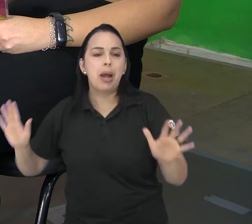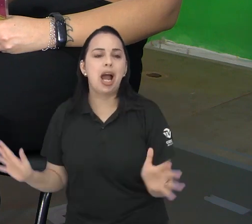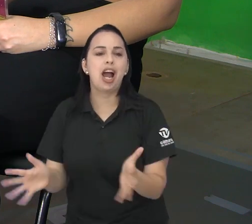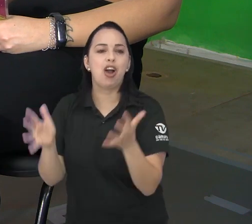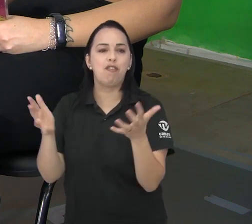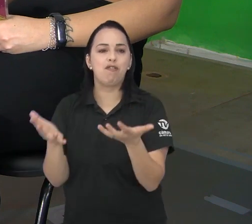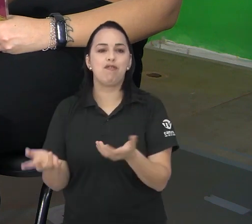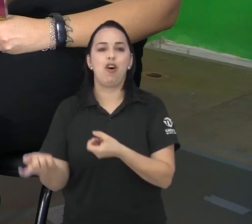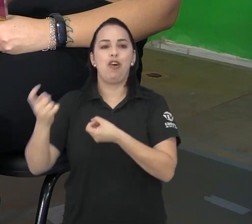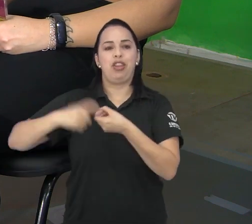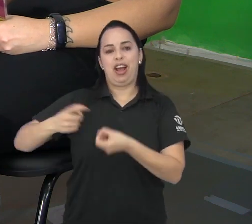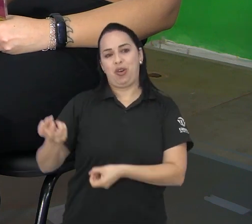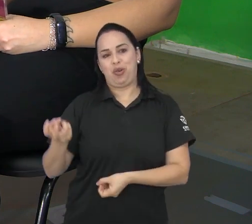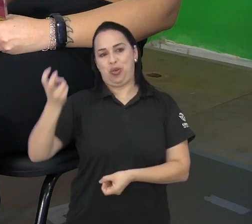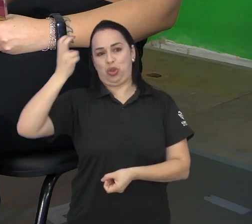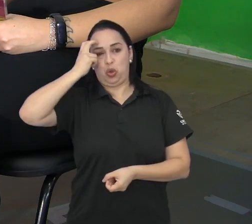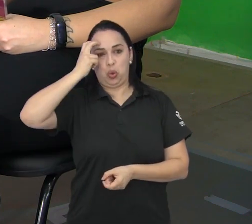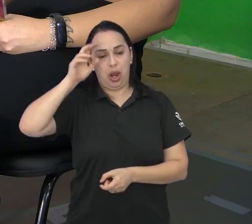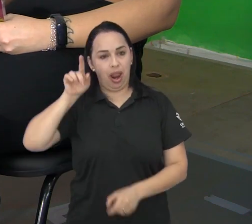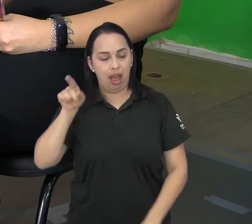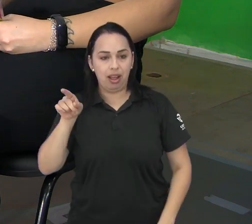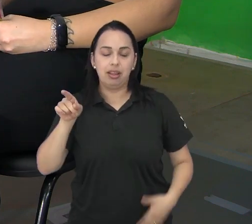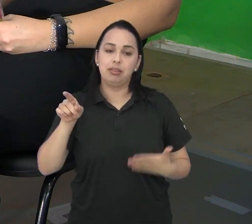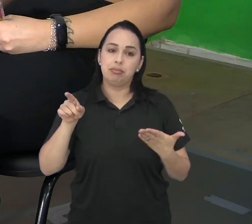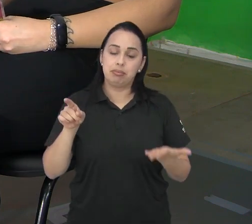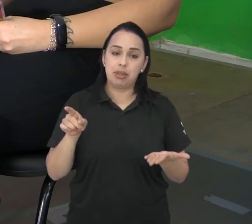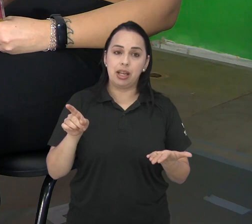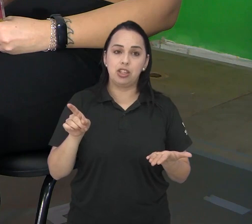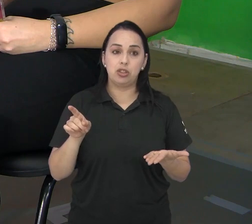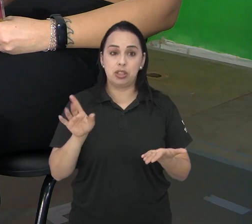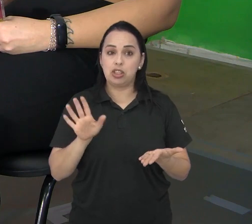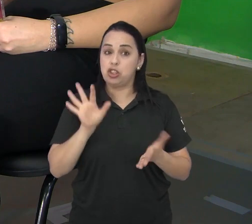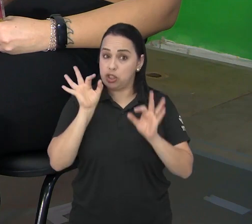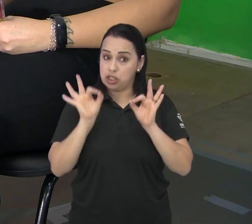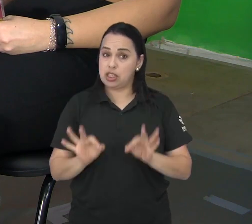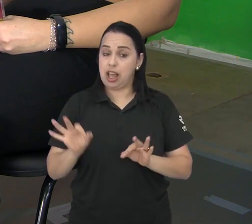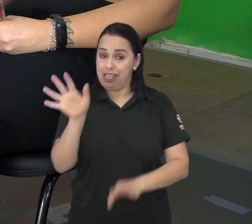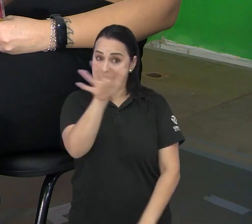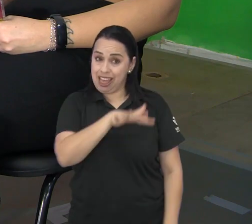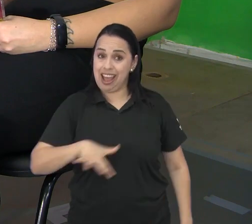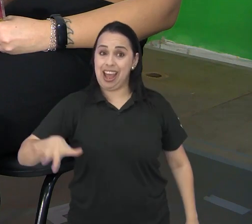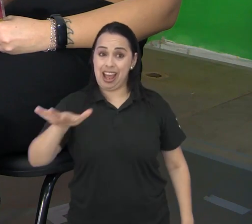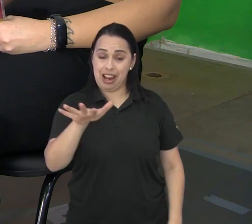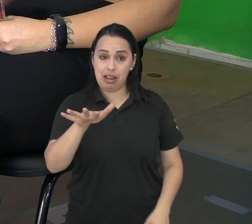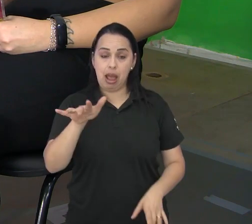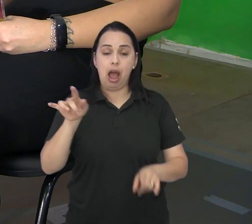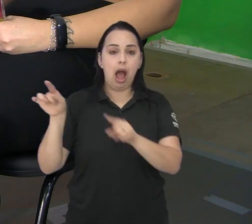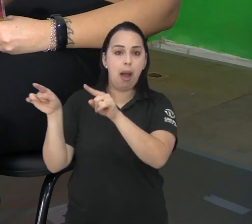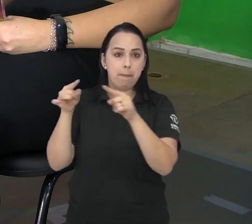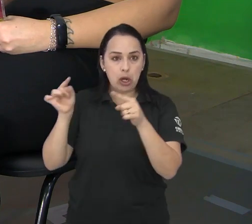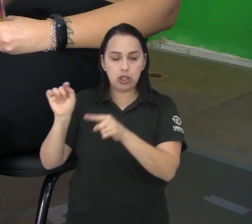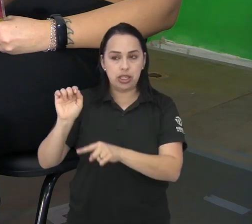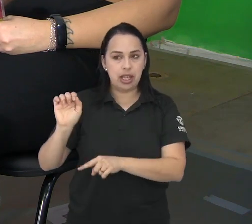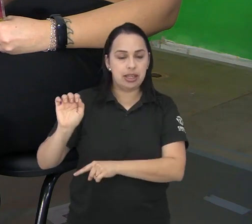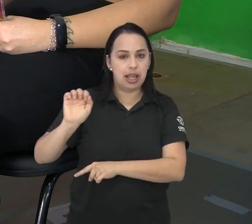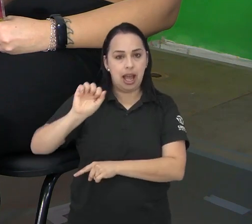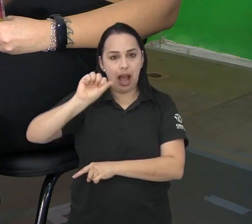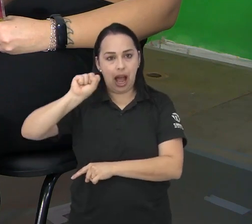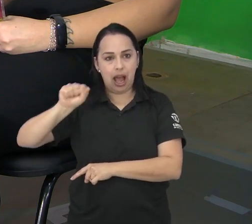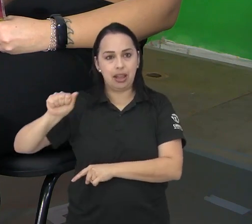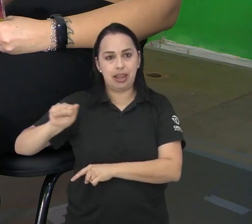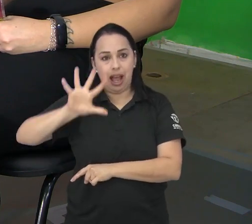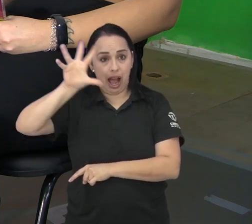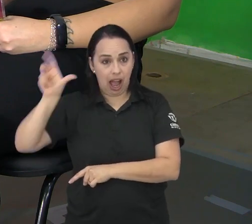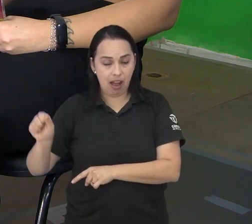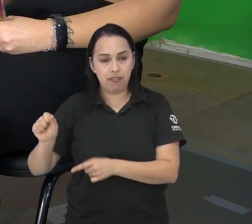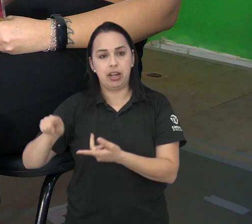ter isso aí presente na cultura. Eu acho que de uma maneira geral, a música africana ou até mesmo as religiões